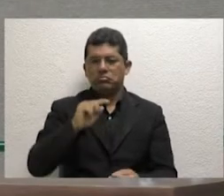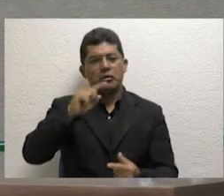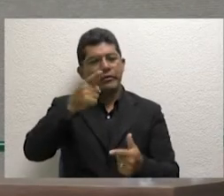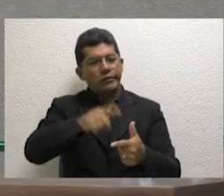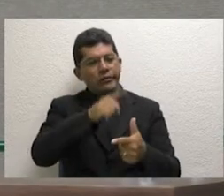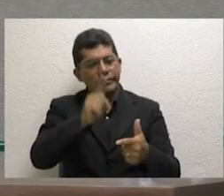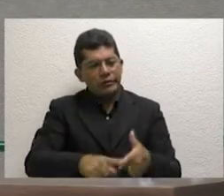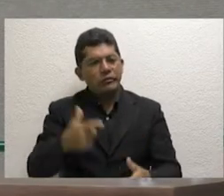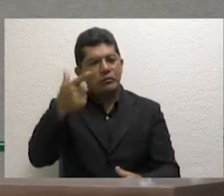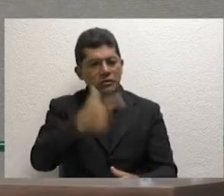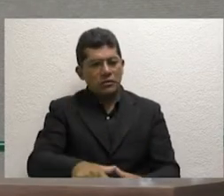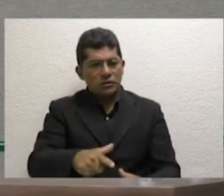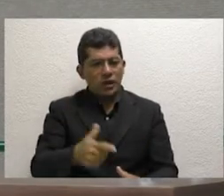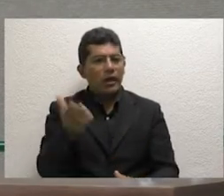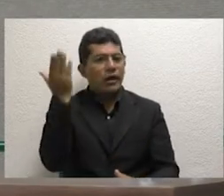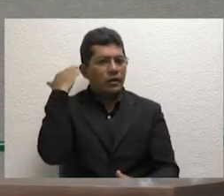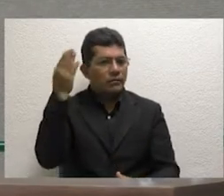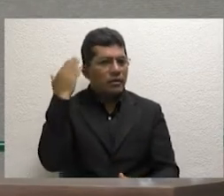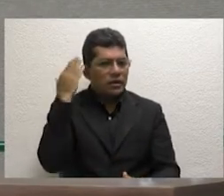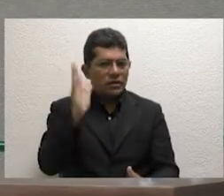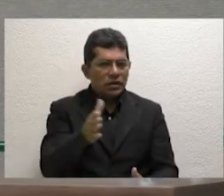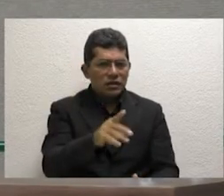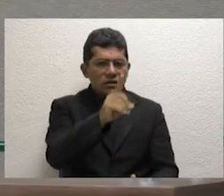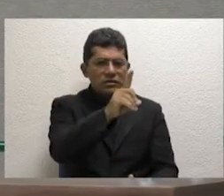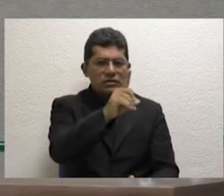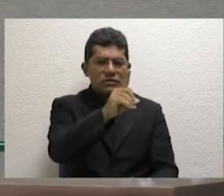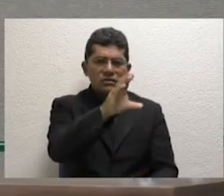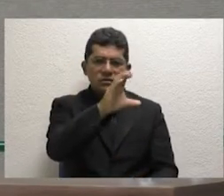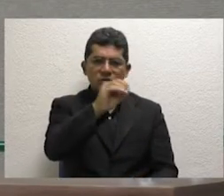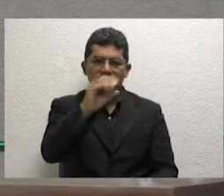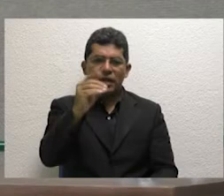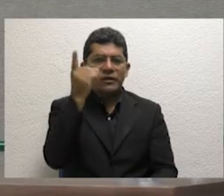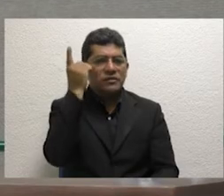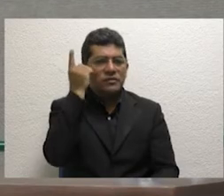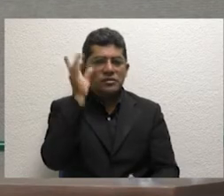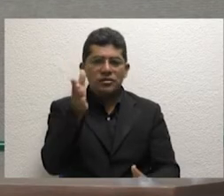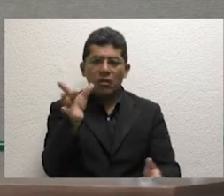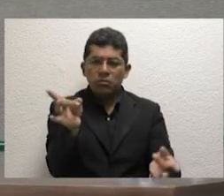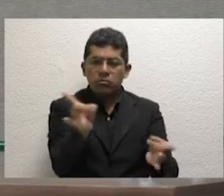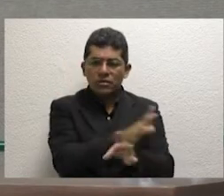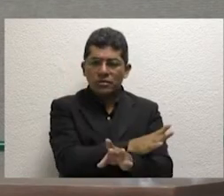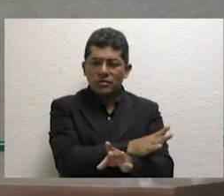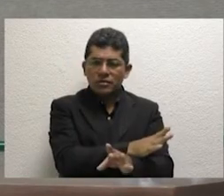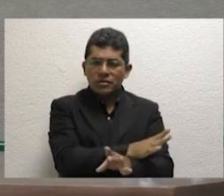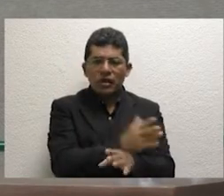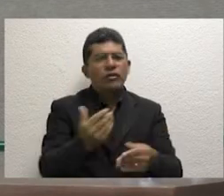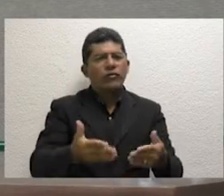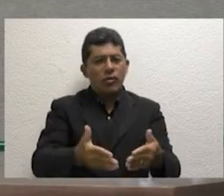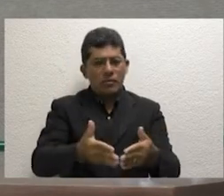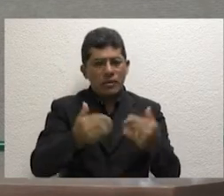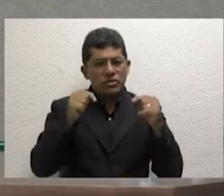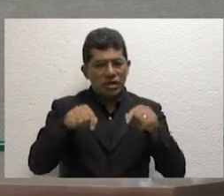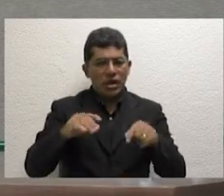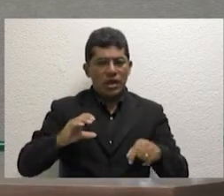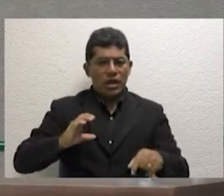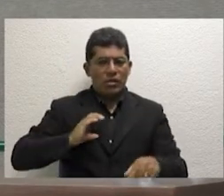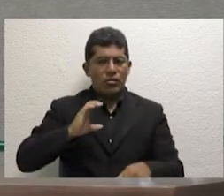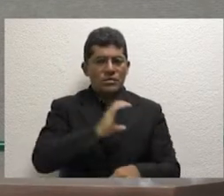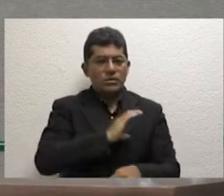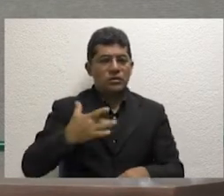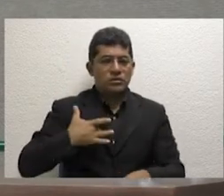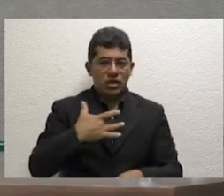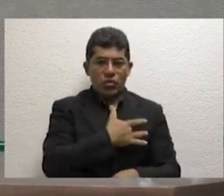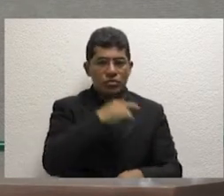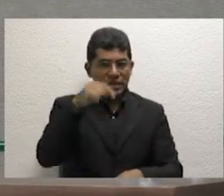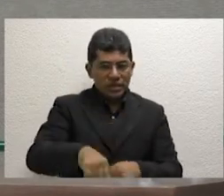É que passado 100 dias, 100 dias, e eu vou pedir, fazer um apelo à comissão de saúde